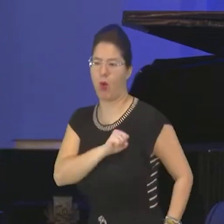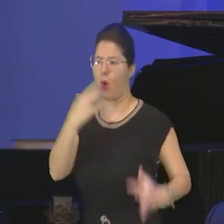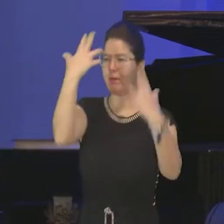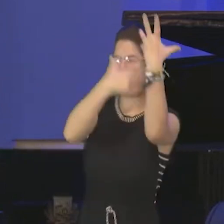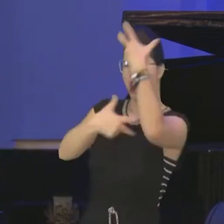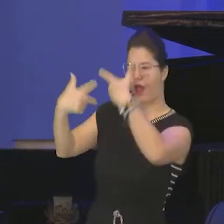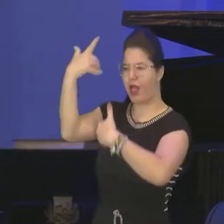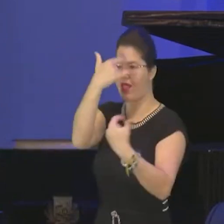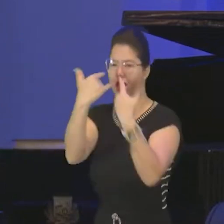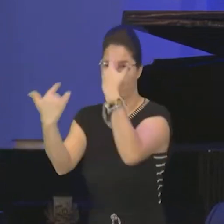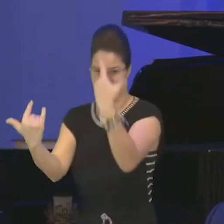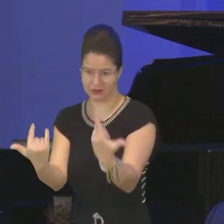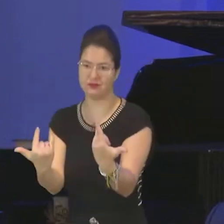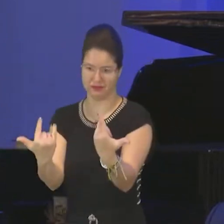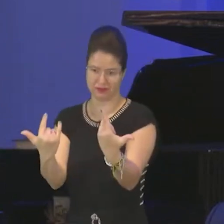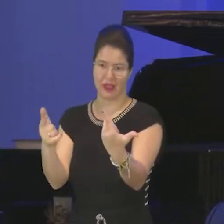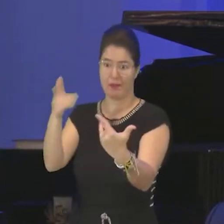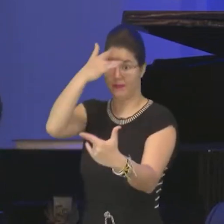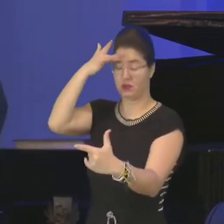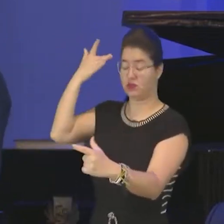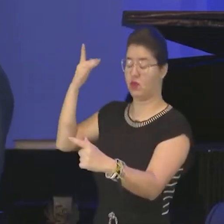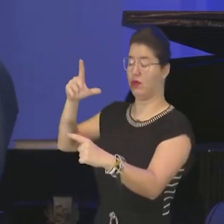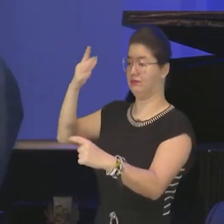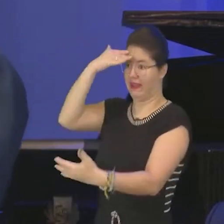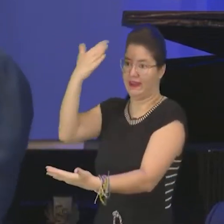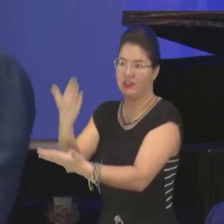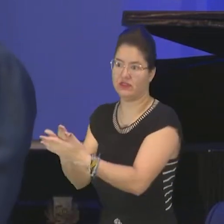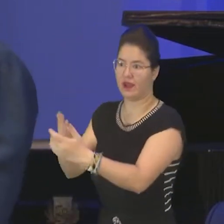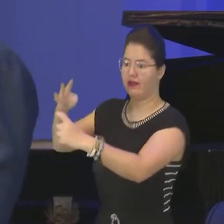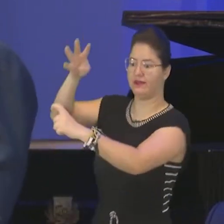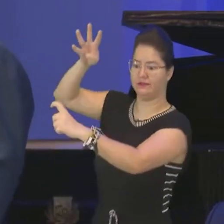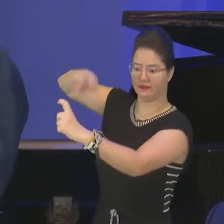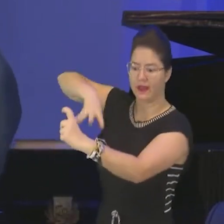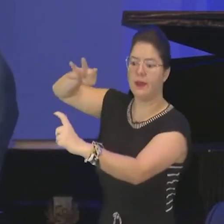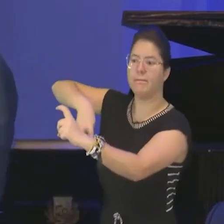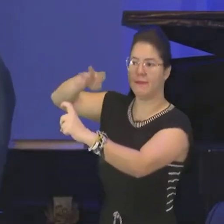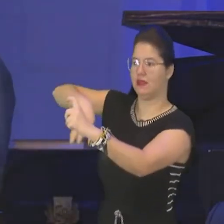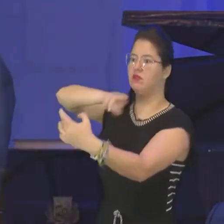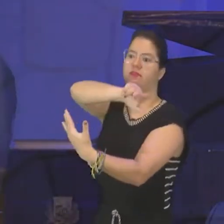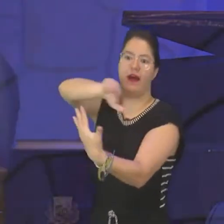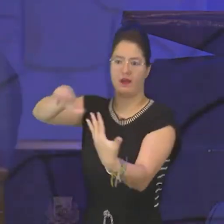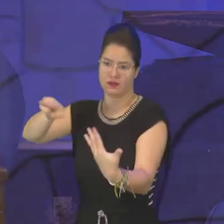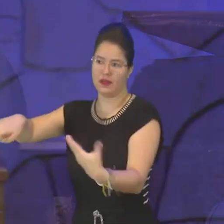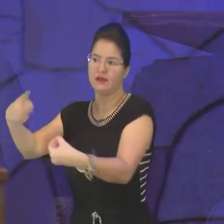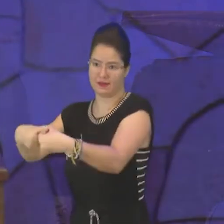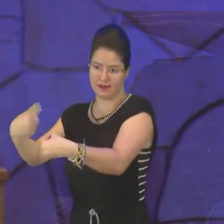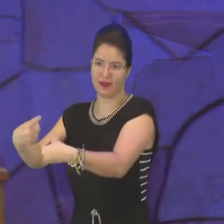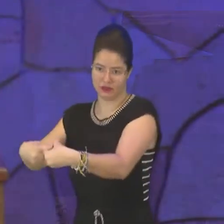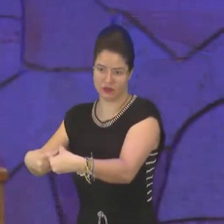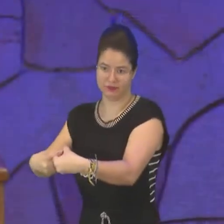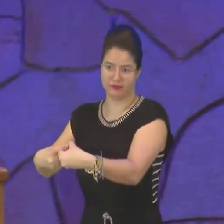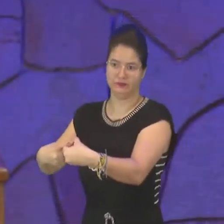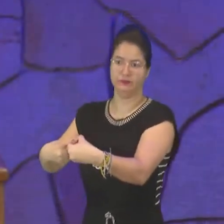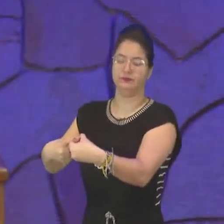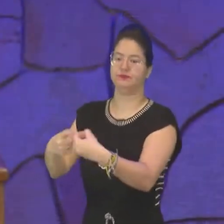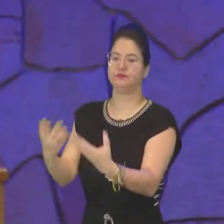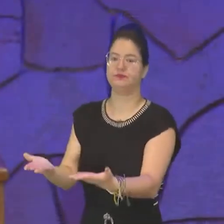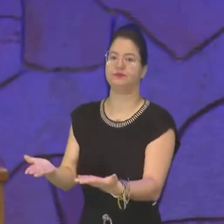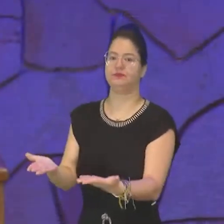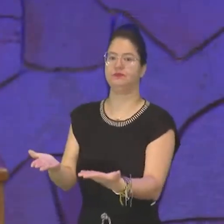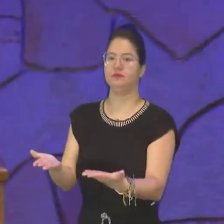mistura entre as divindades mitológicas gregas e romanas, e elas se fundiam em alguns